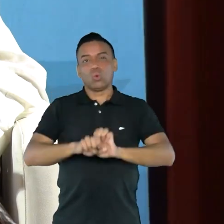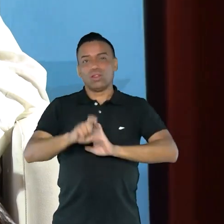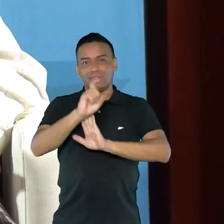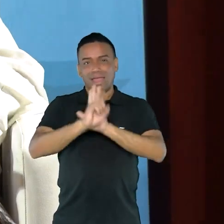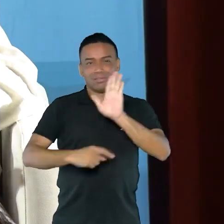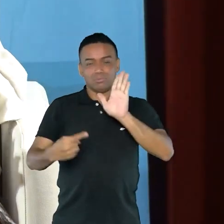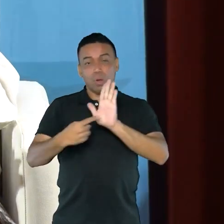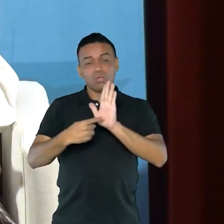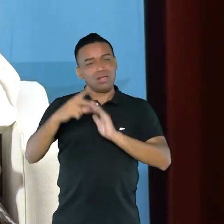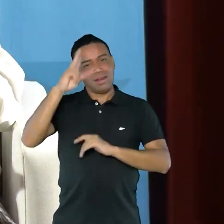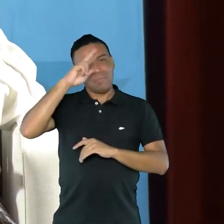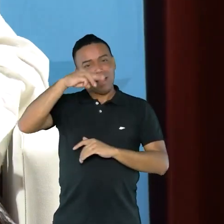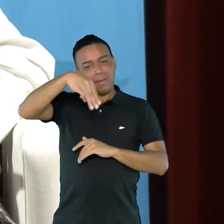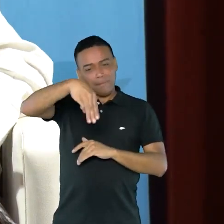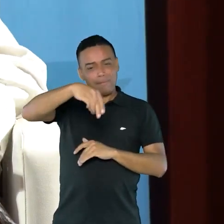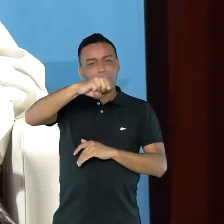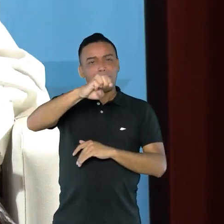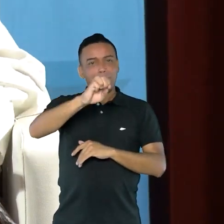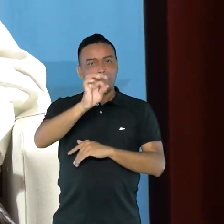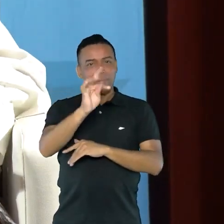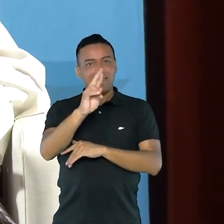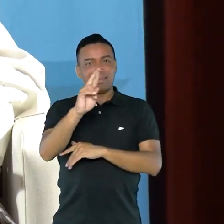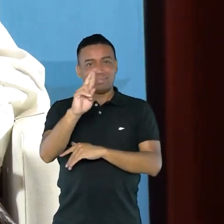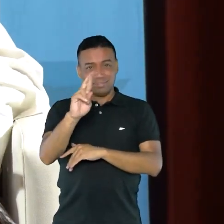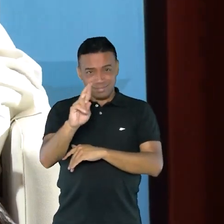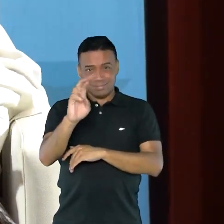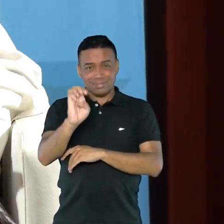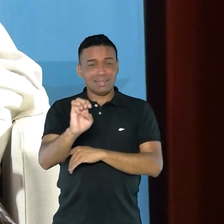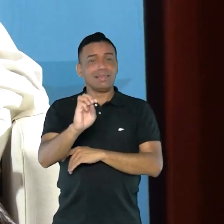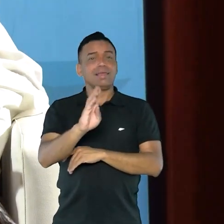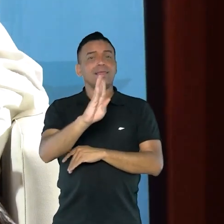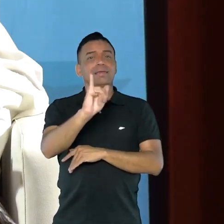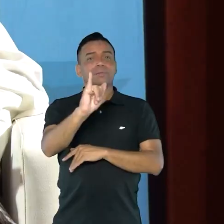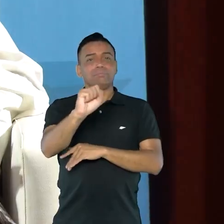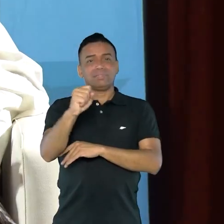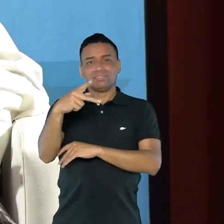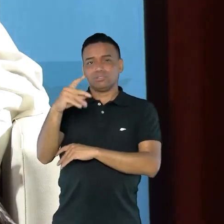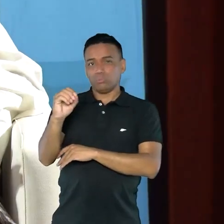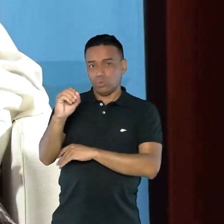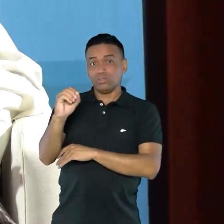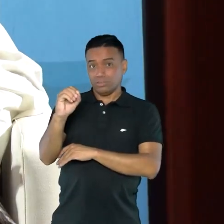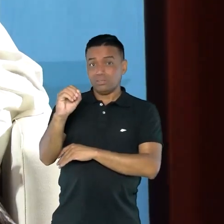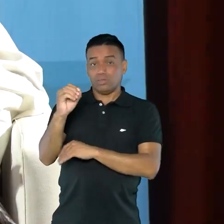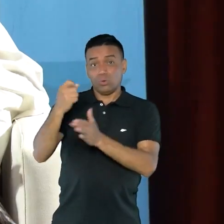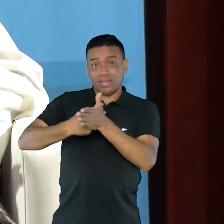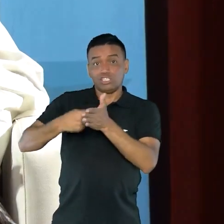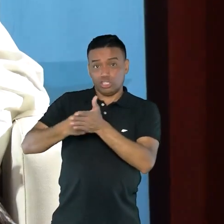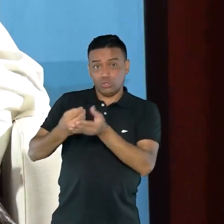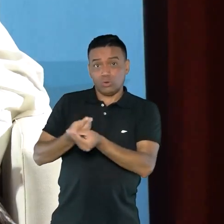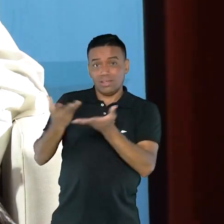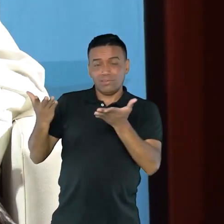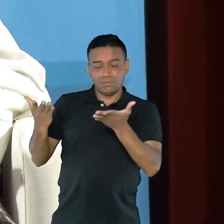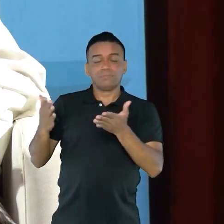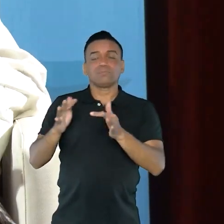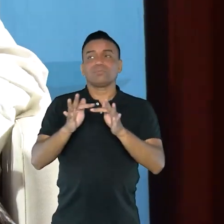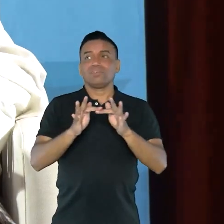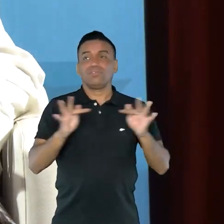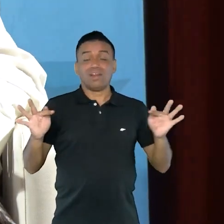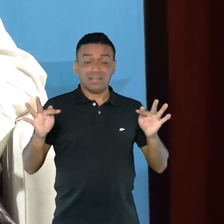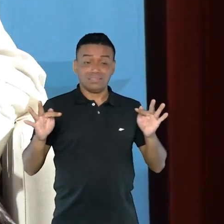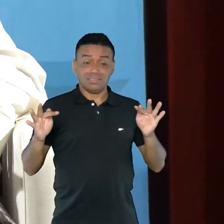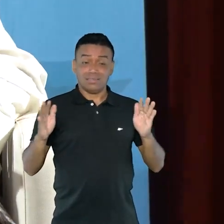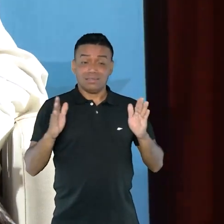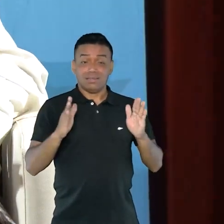de Mestre Bispo, né, a quem eu dedico esse livro, né? Que ele tinha essa frase: ao invés de começo,